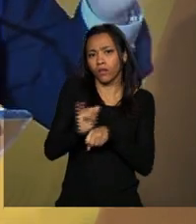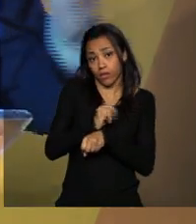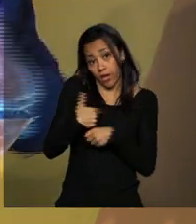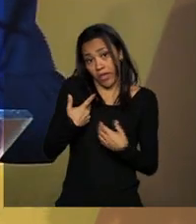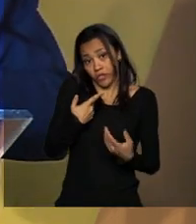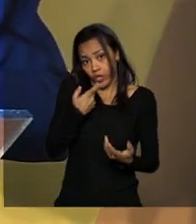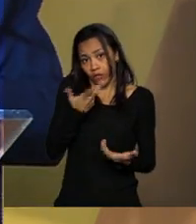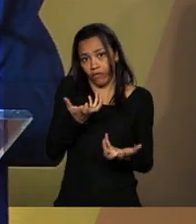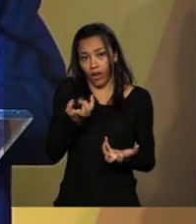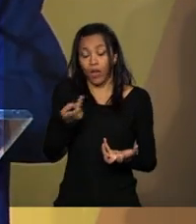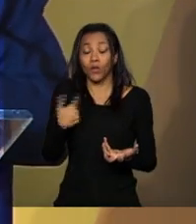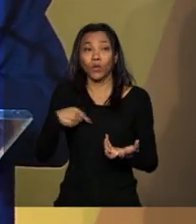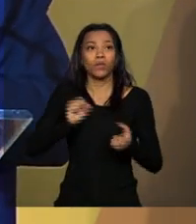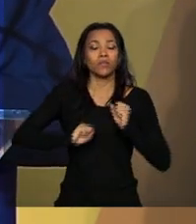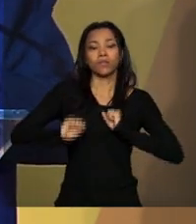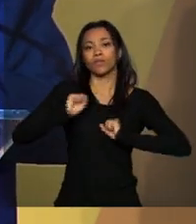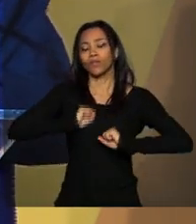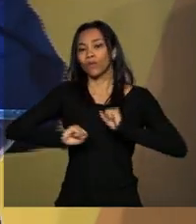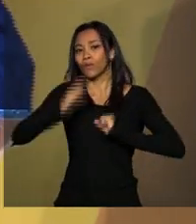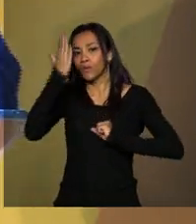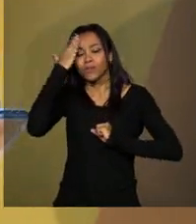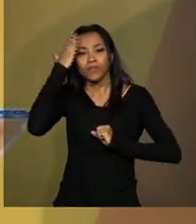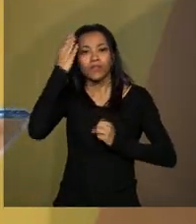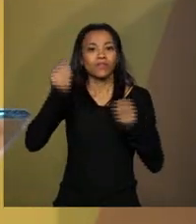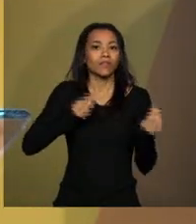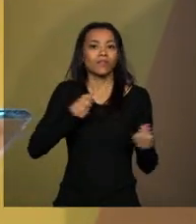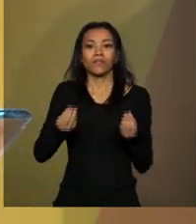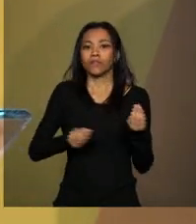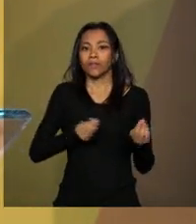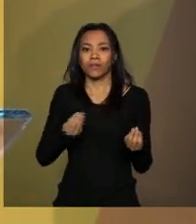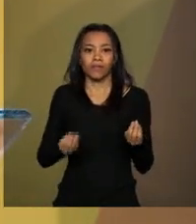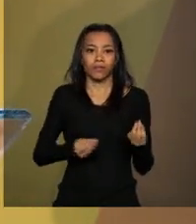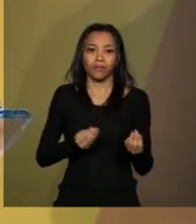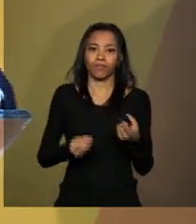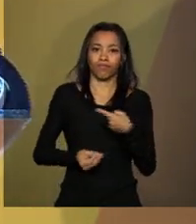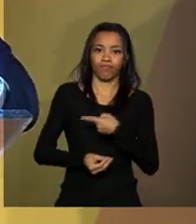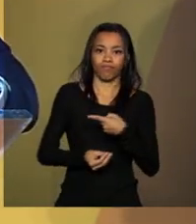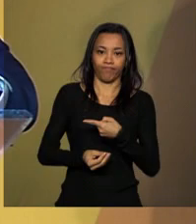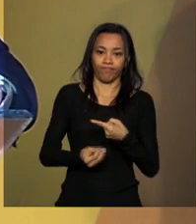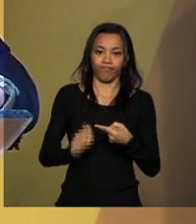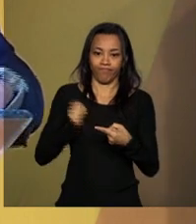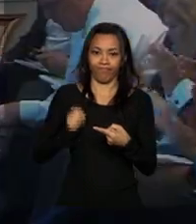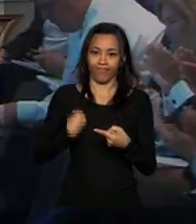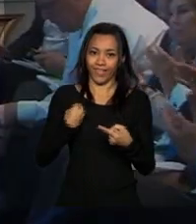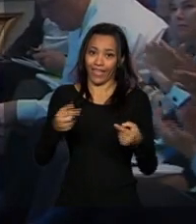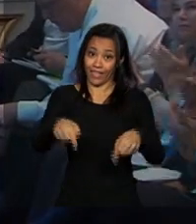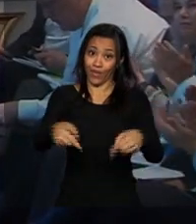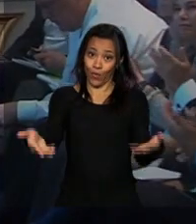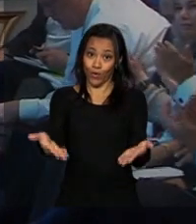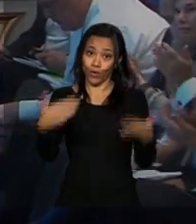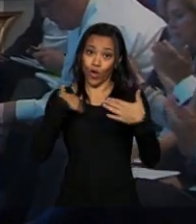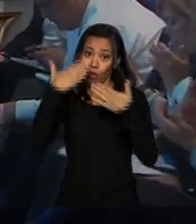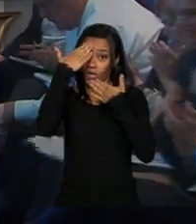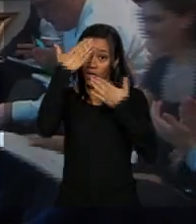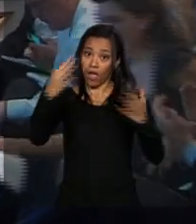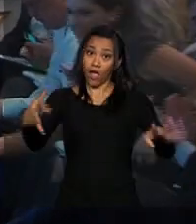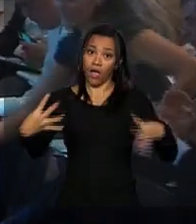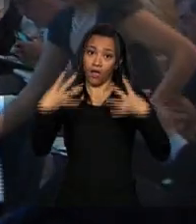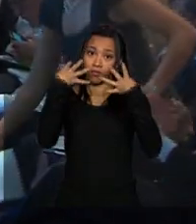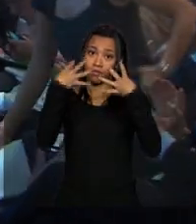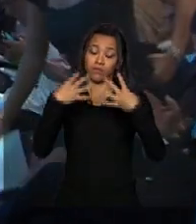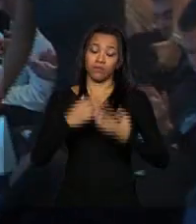a dizer estou ansioso para que está está aqui nesse painel Obrigado por sua atenção